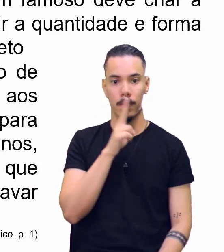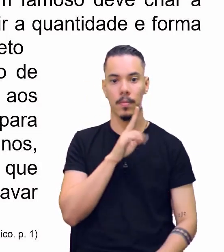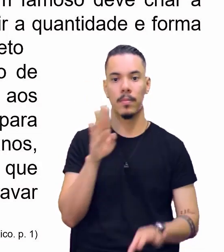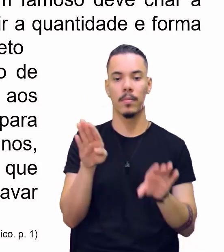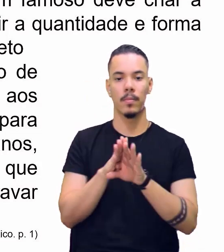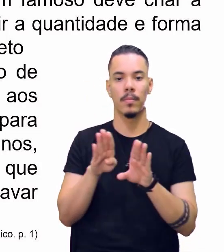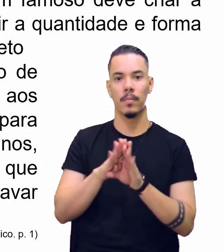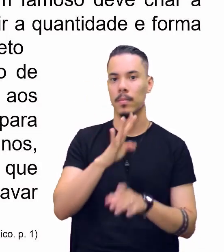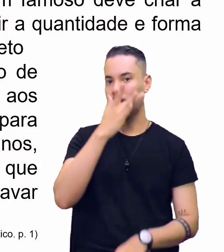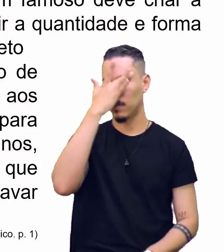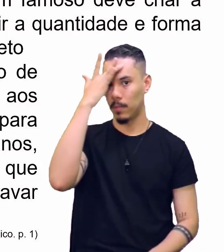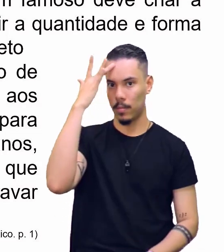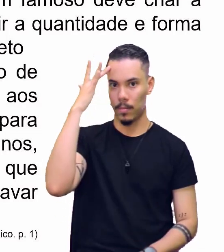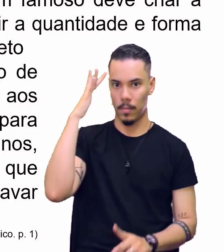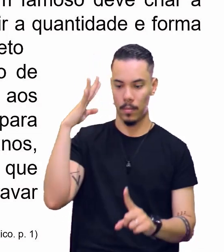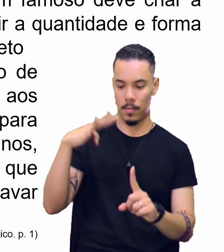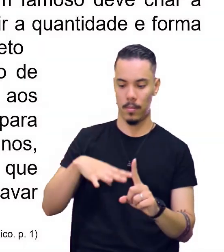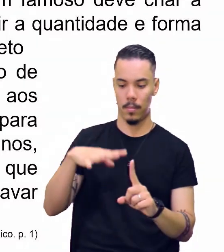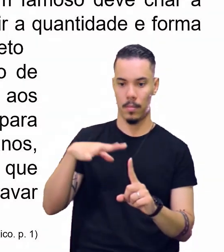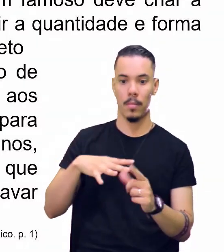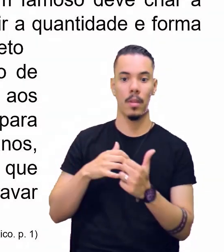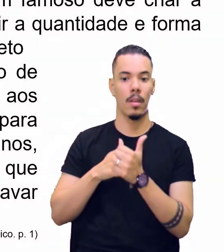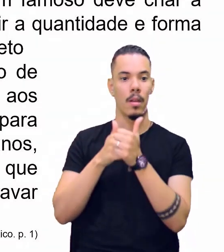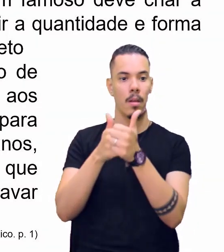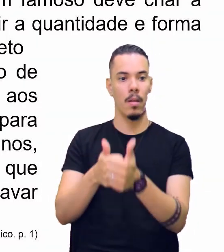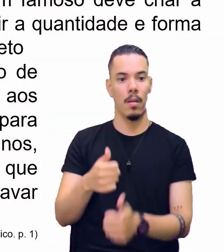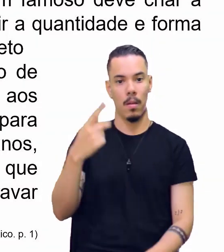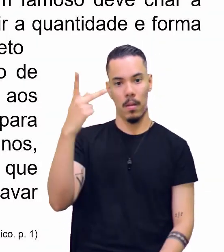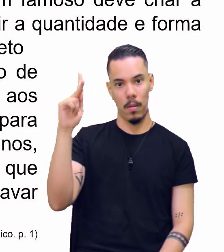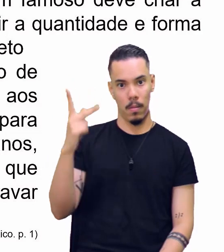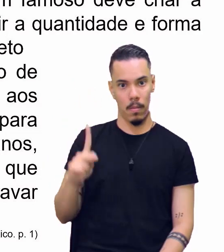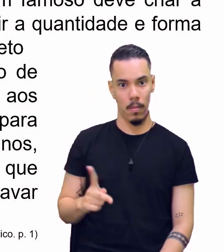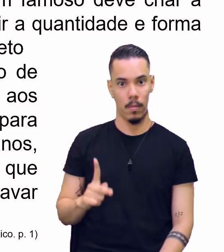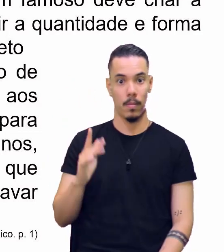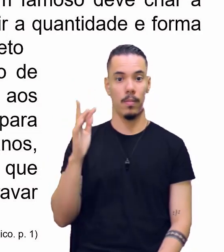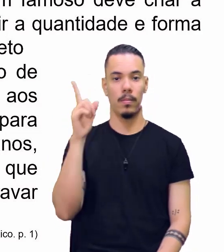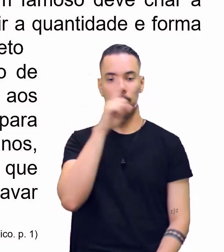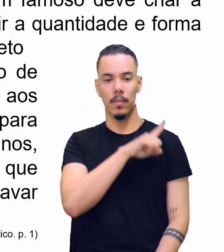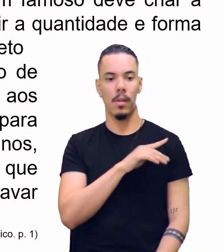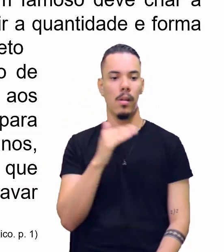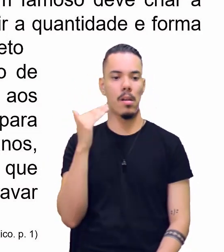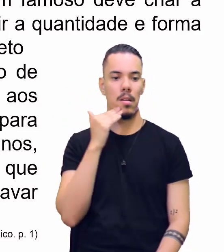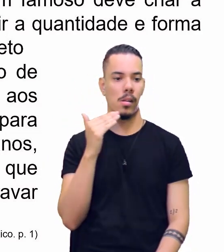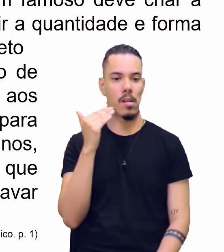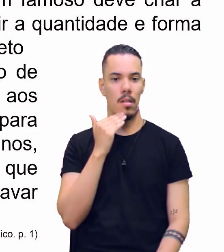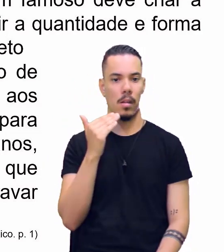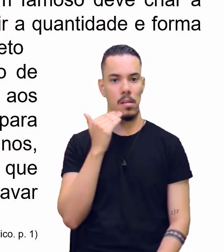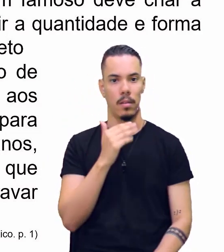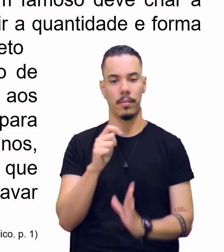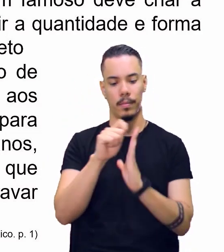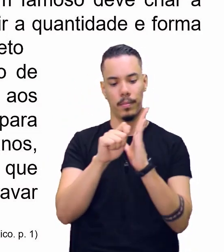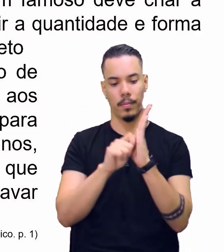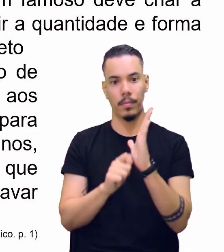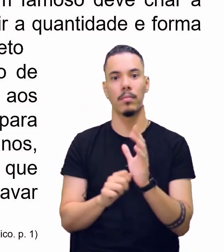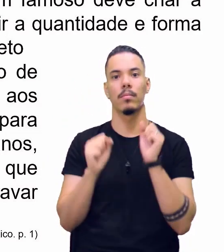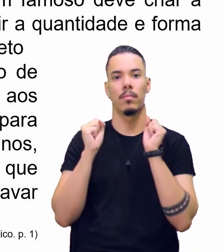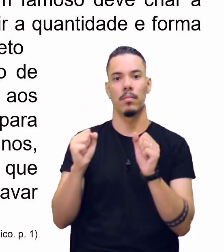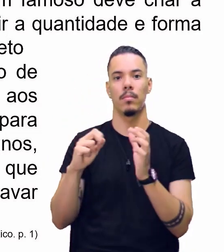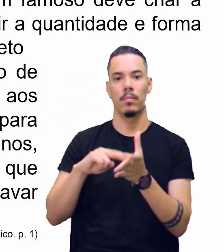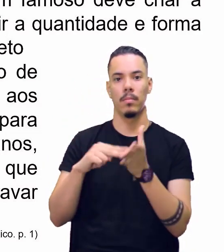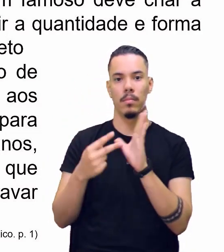os fãs. Segundo eles, um simples erro de ortografia pode significar perda